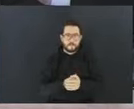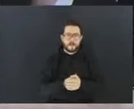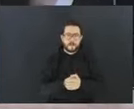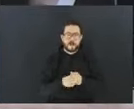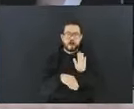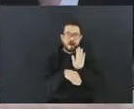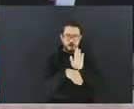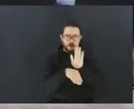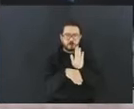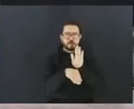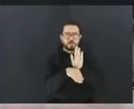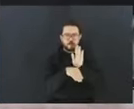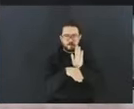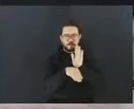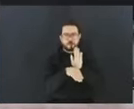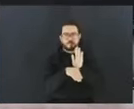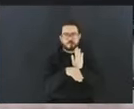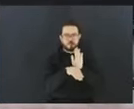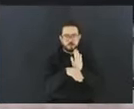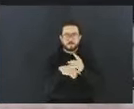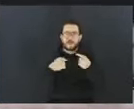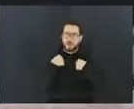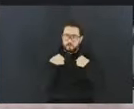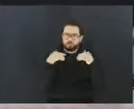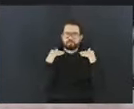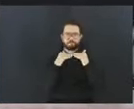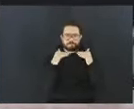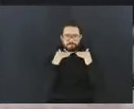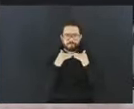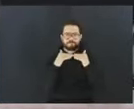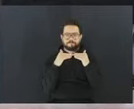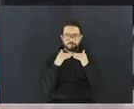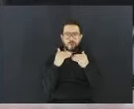Polícia Militar. Sou bem favorável a isso.